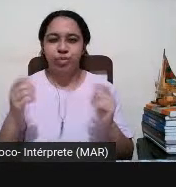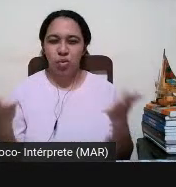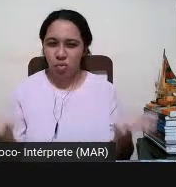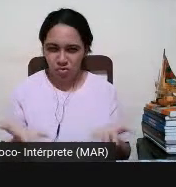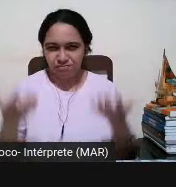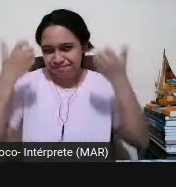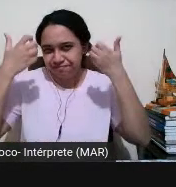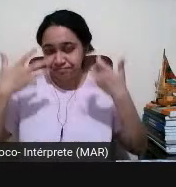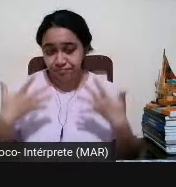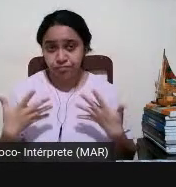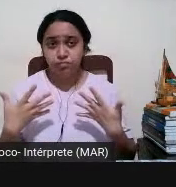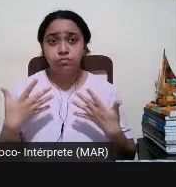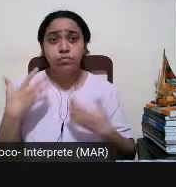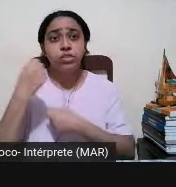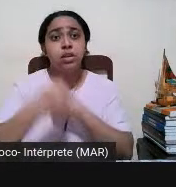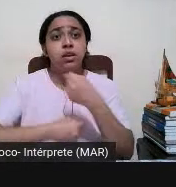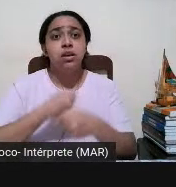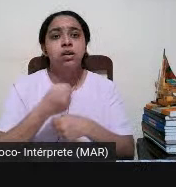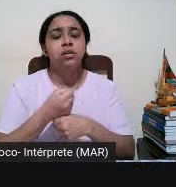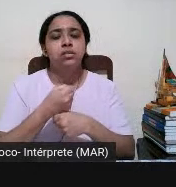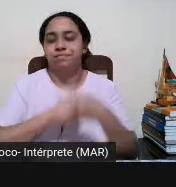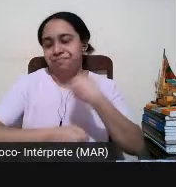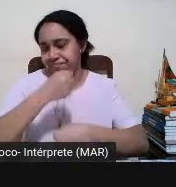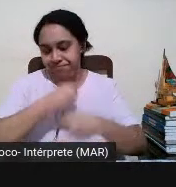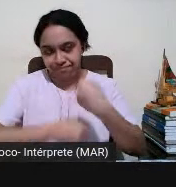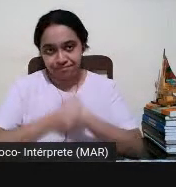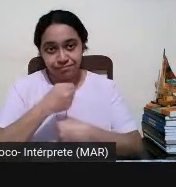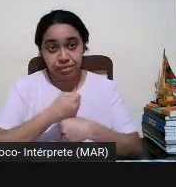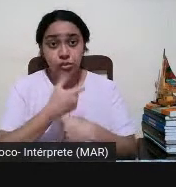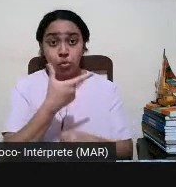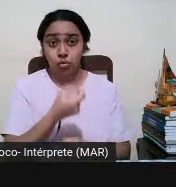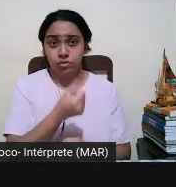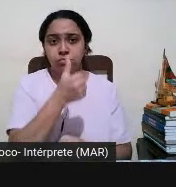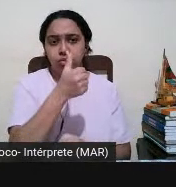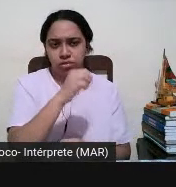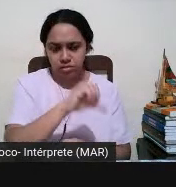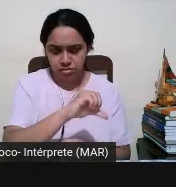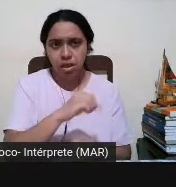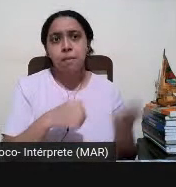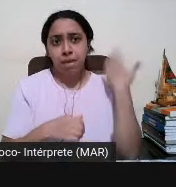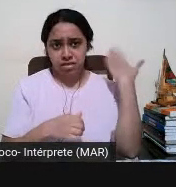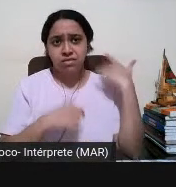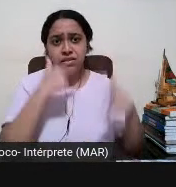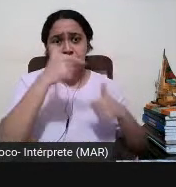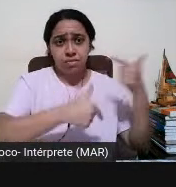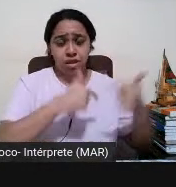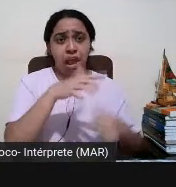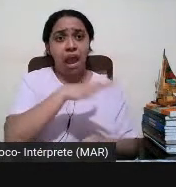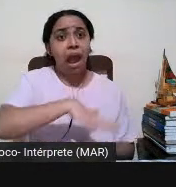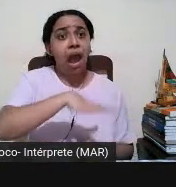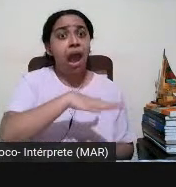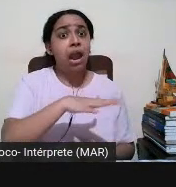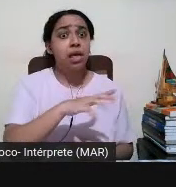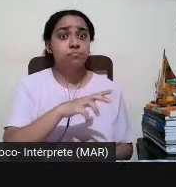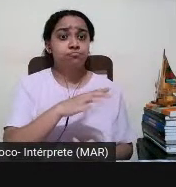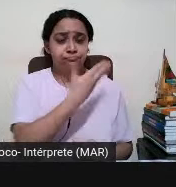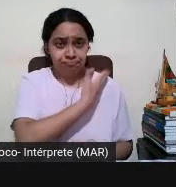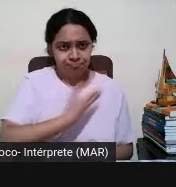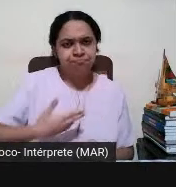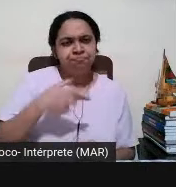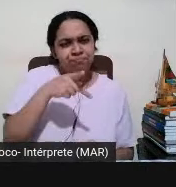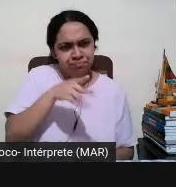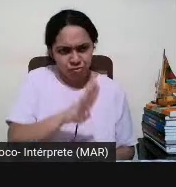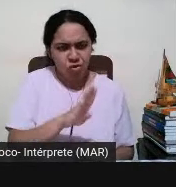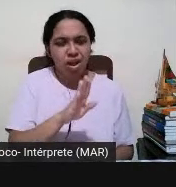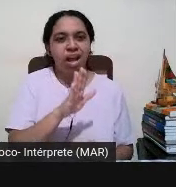no ano de 2019 é eu trabalhava no órgão público da área ambiental e participante da